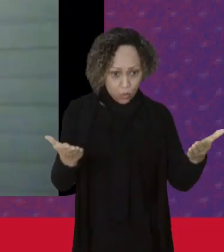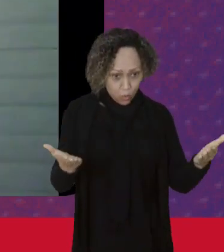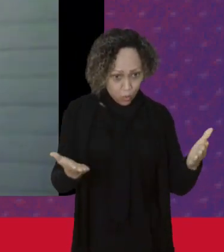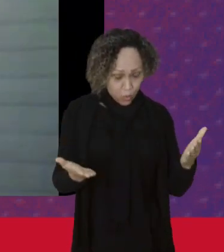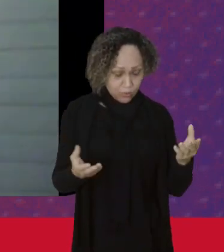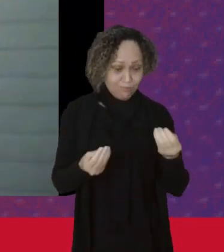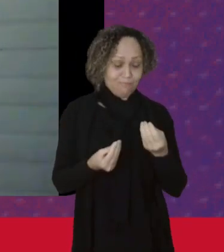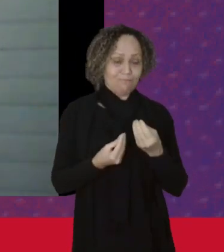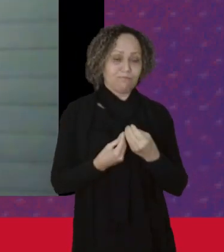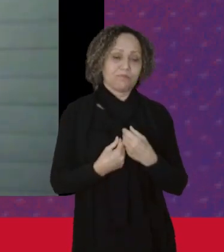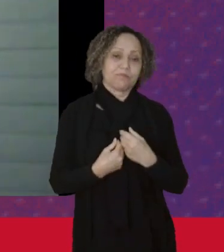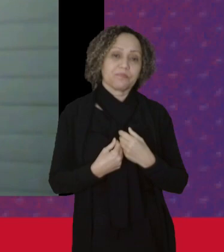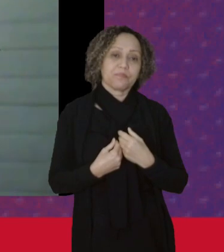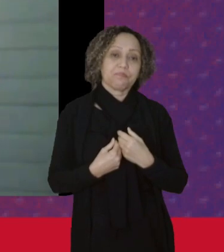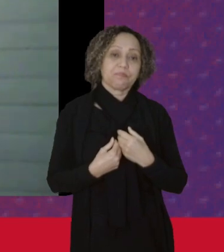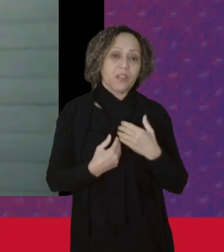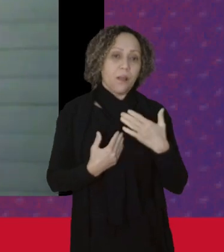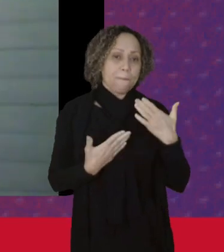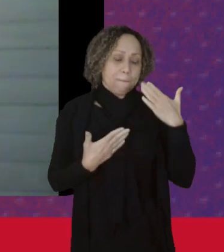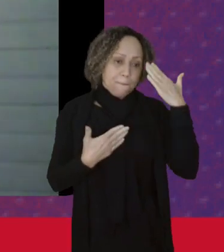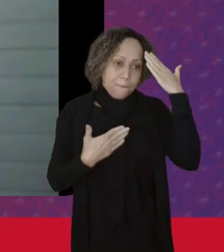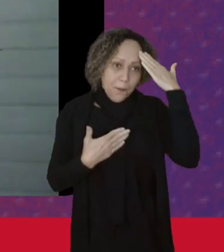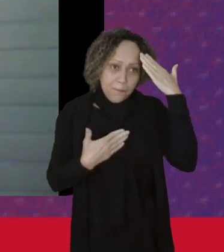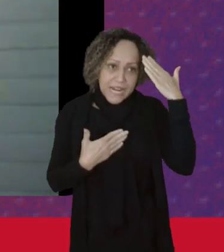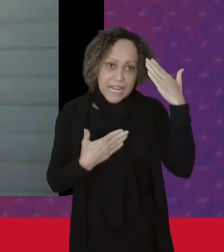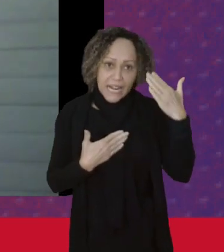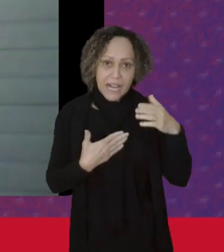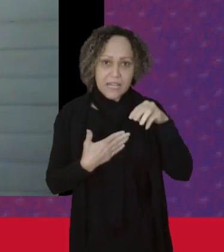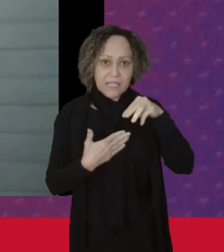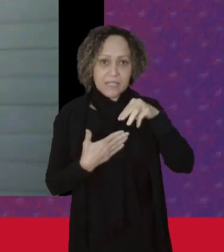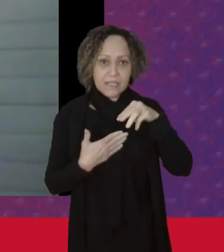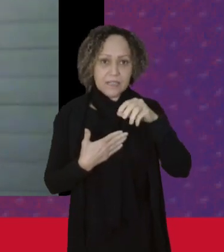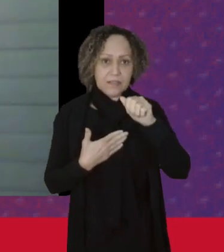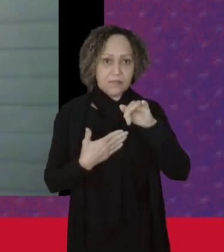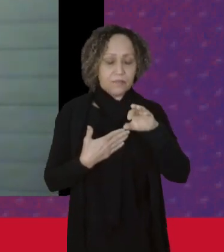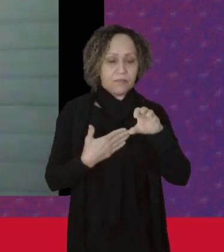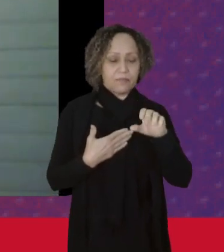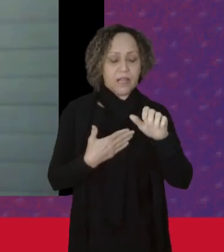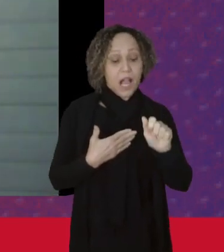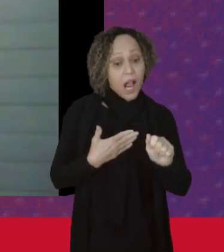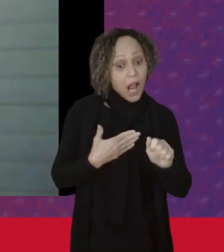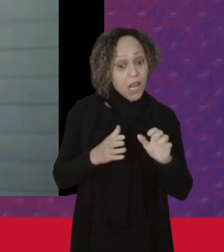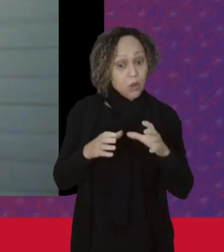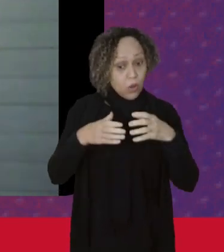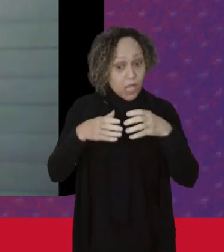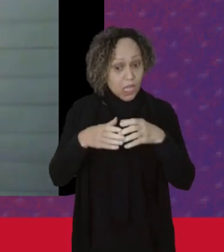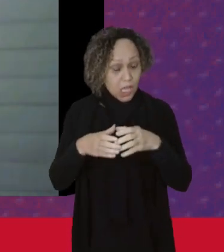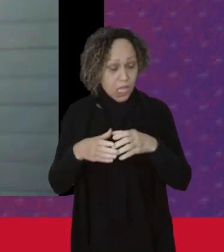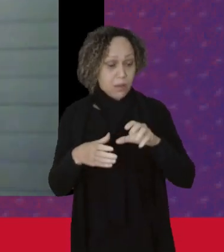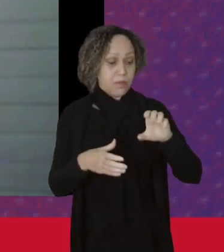todes. Muito obrigada, Maia, e a toda a equipe, Eliane.